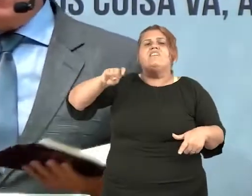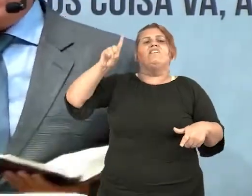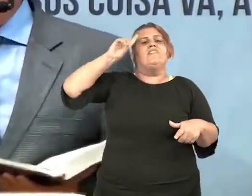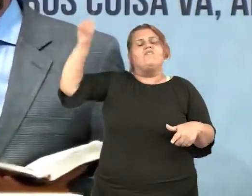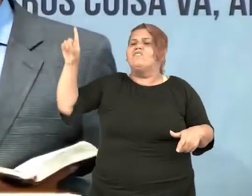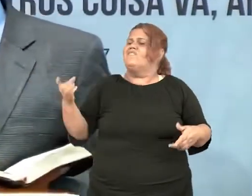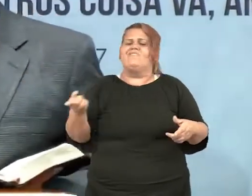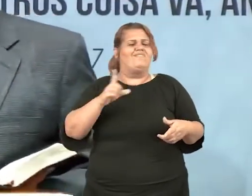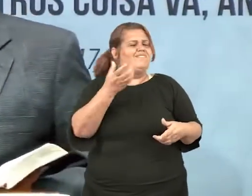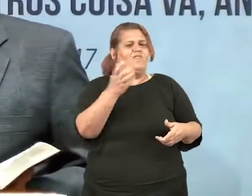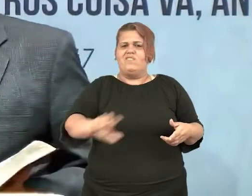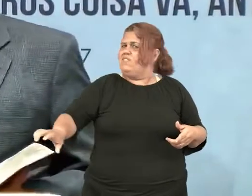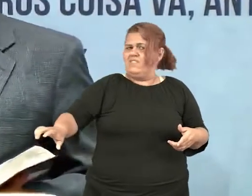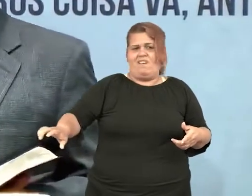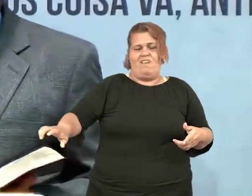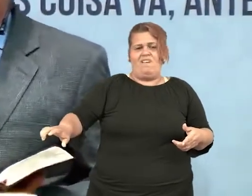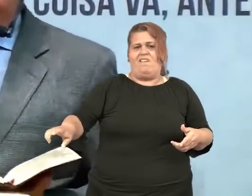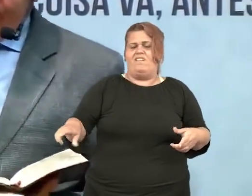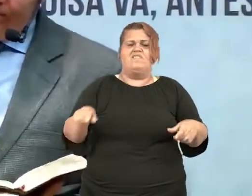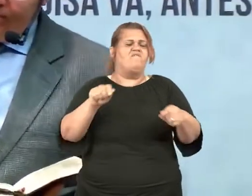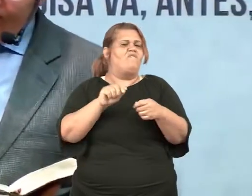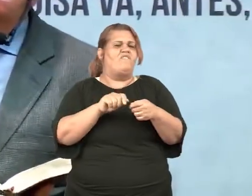disso vai acontecer.